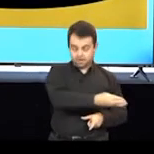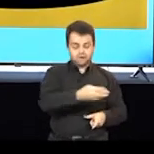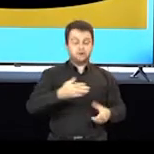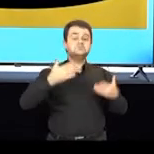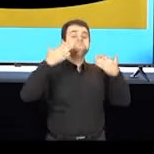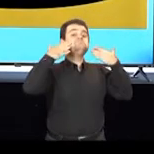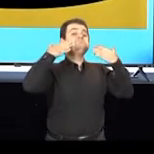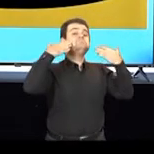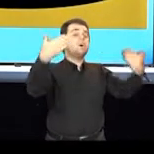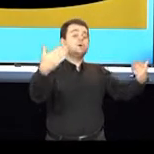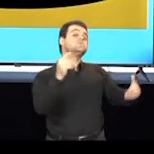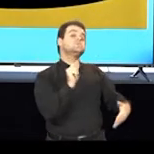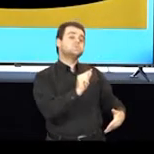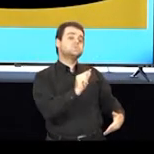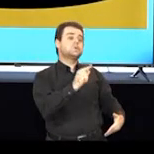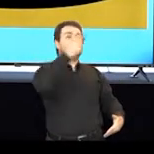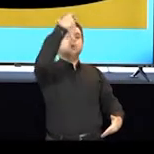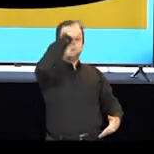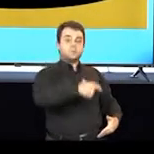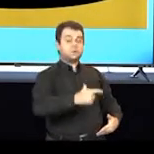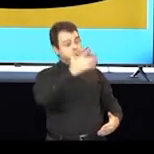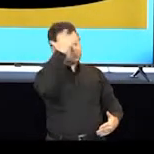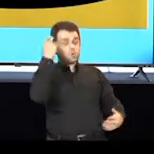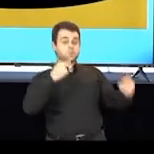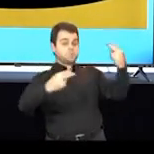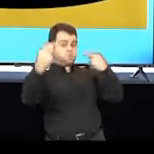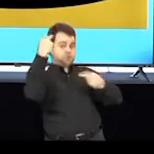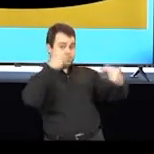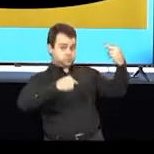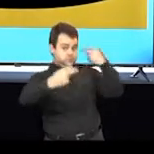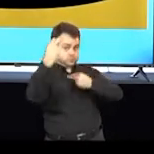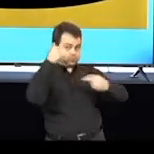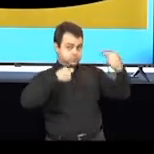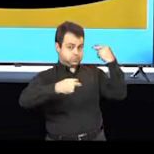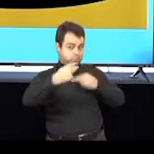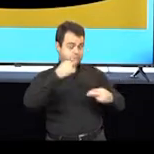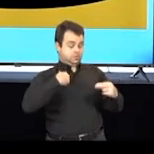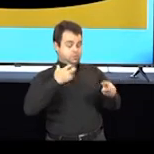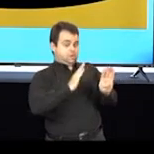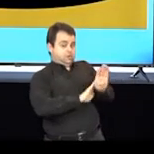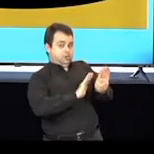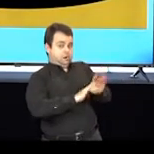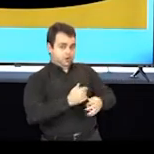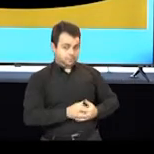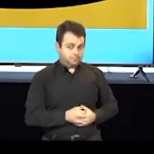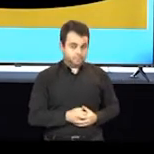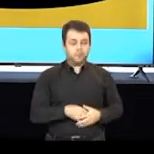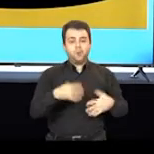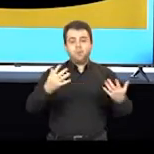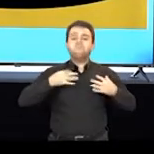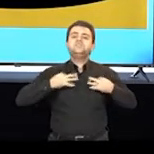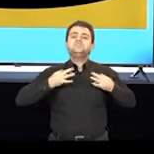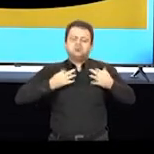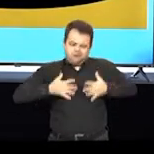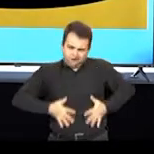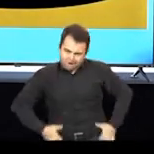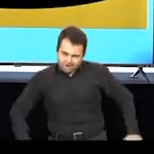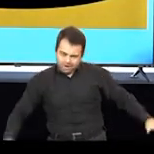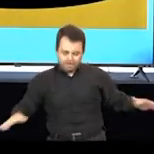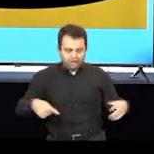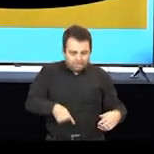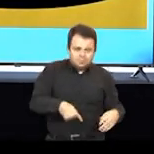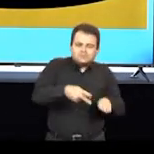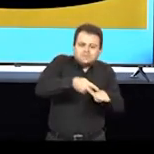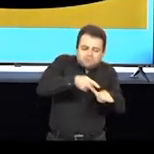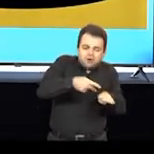de como você quer ser visto naquele momento? Ou então, quando você está combinando um vestido com determinado